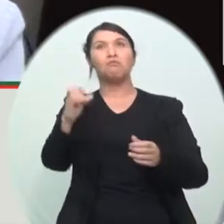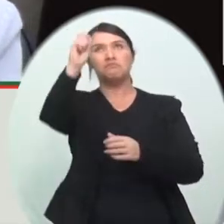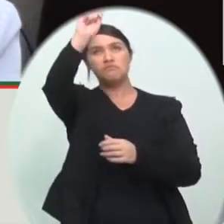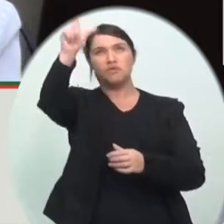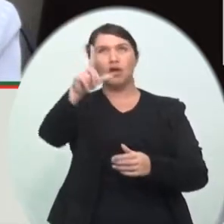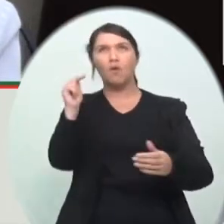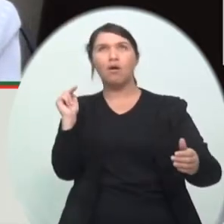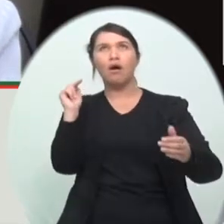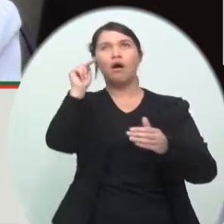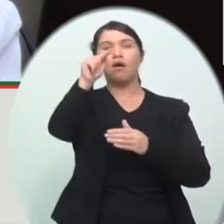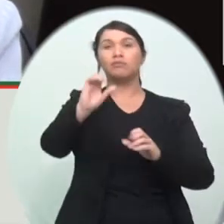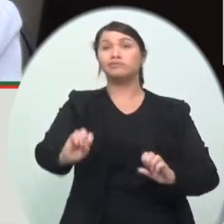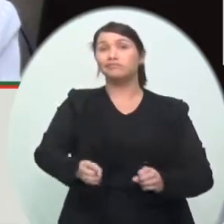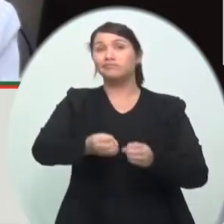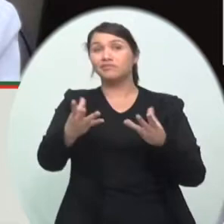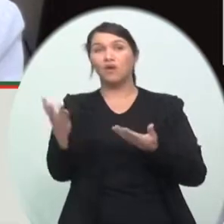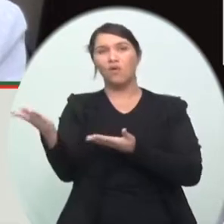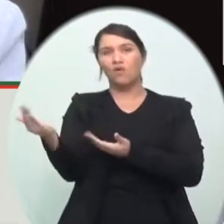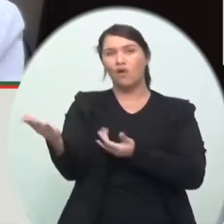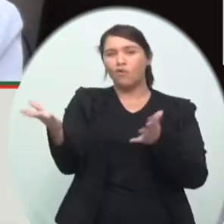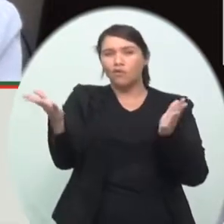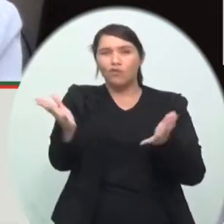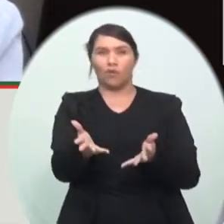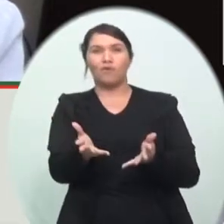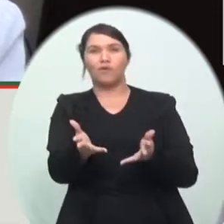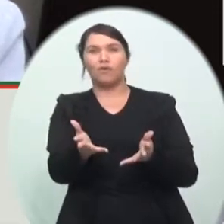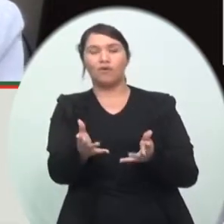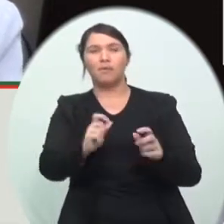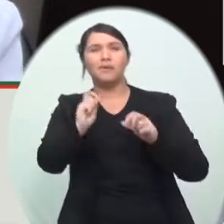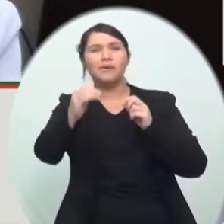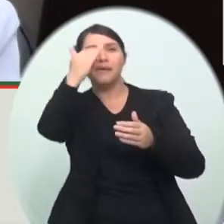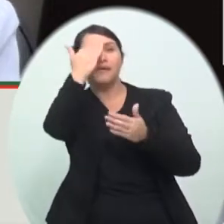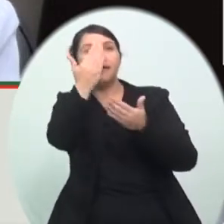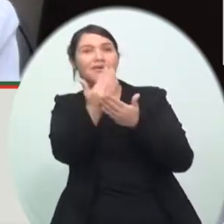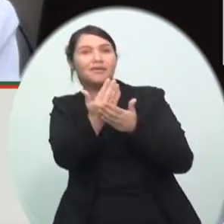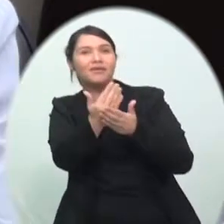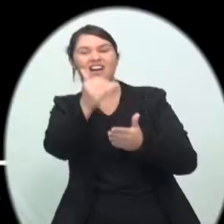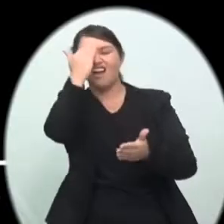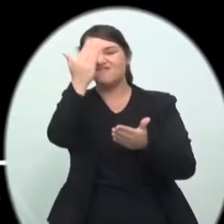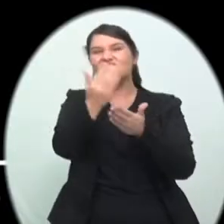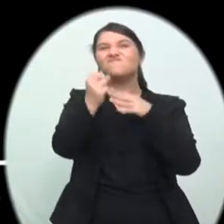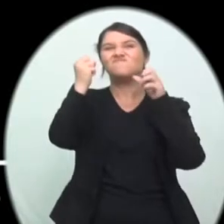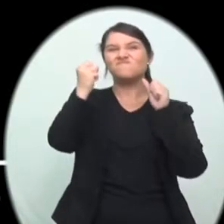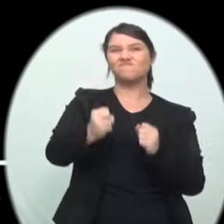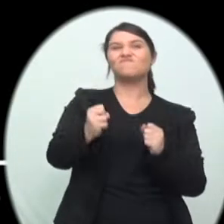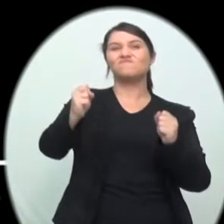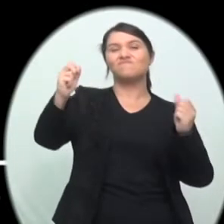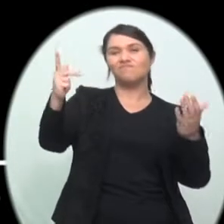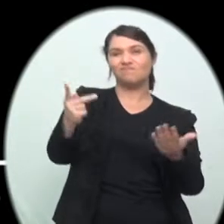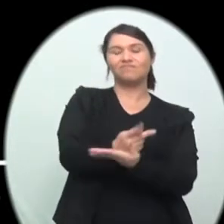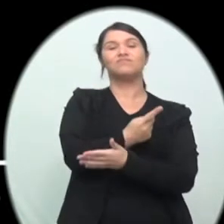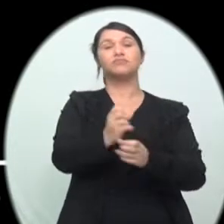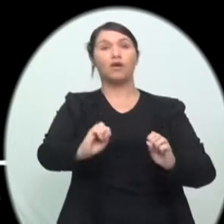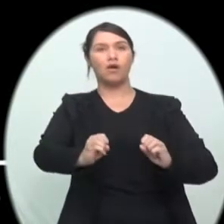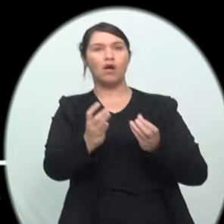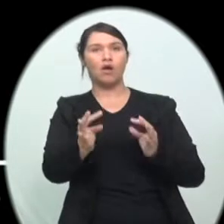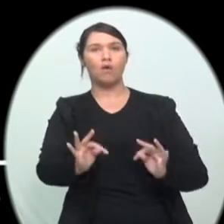acredita. E que com essas novas tecnologias, eles vão se